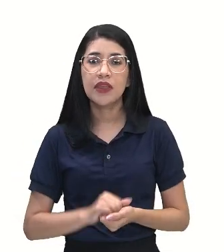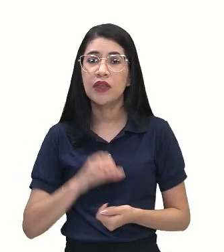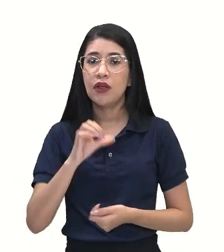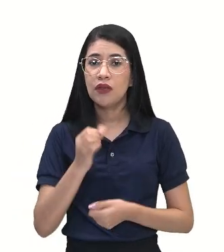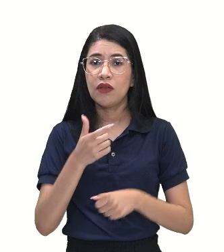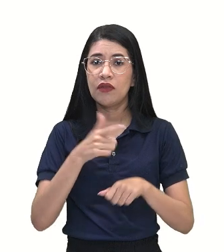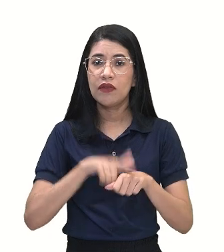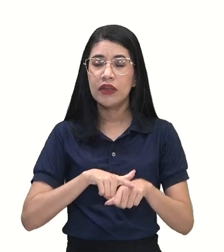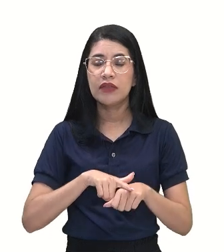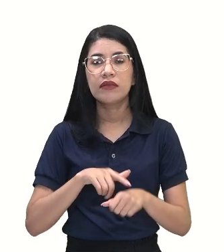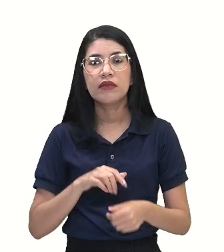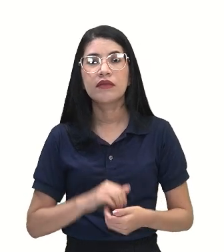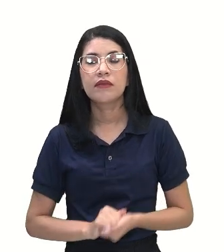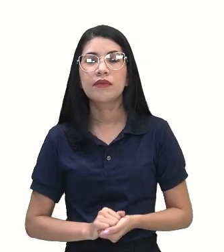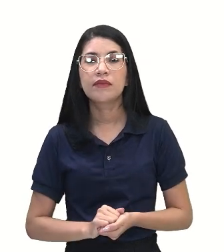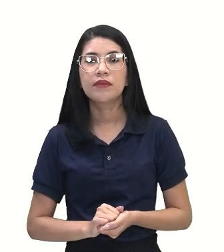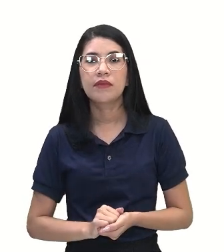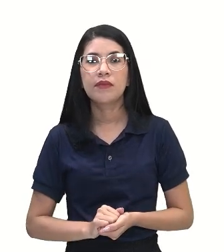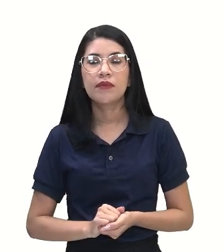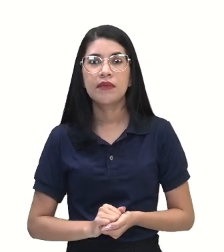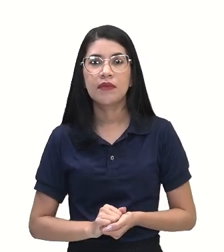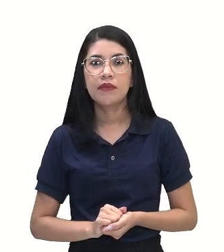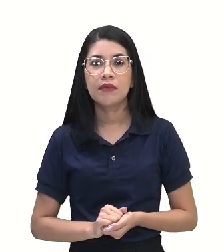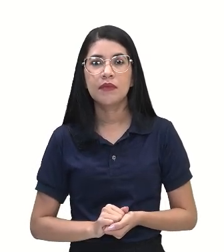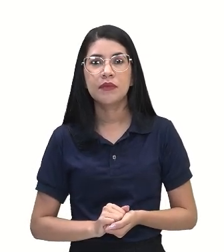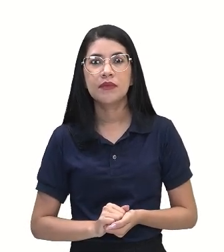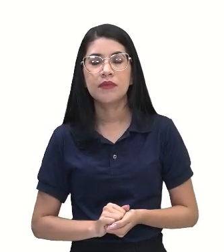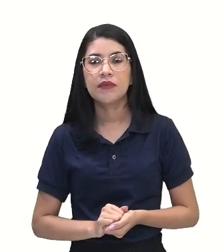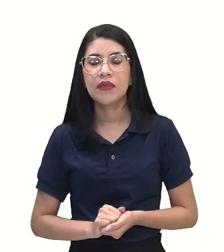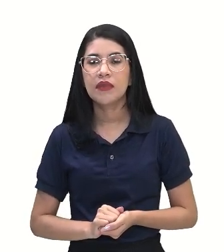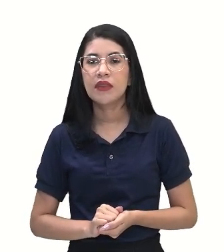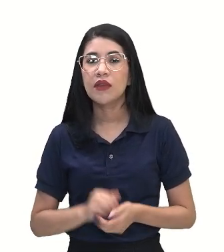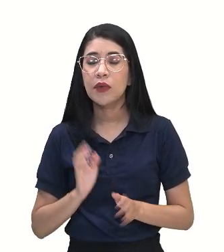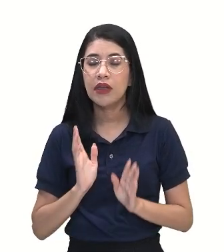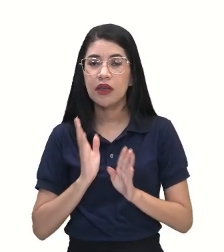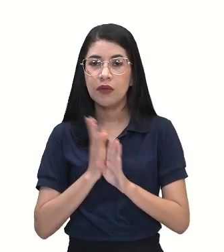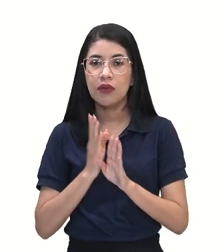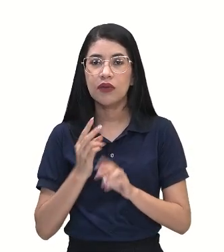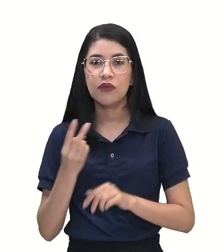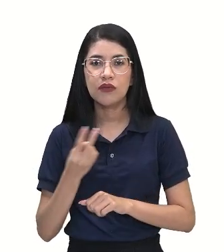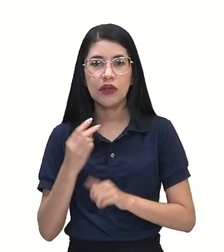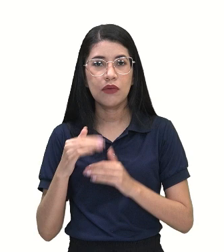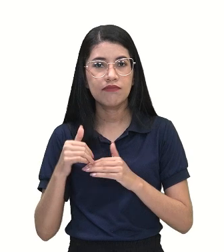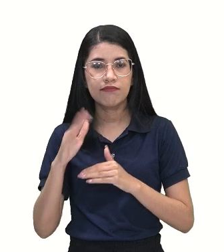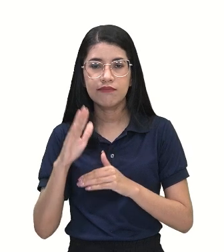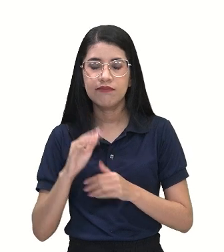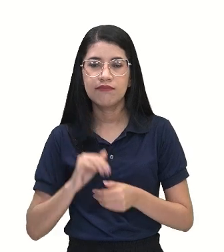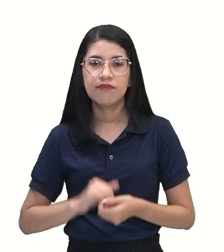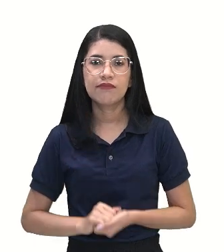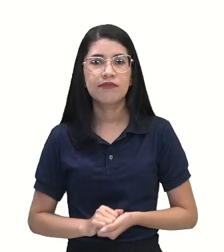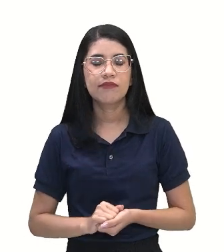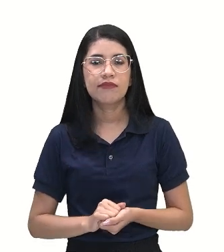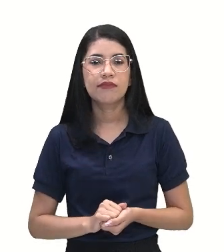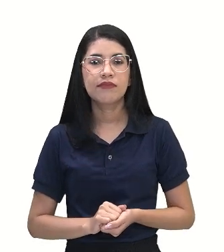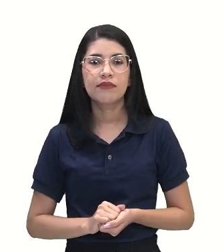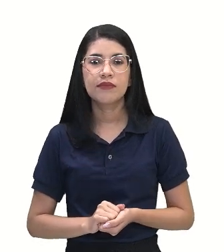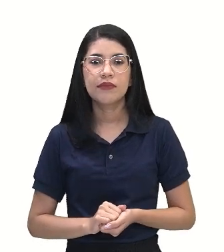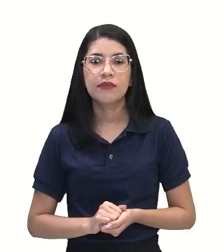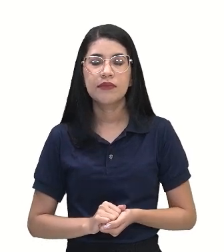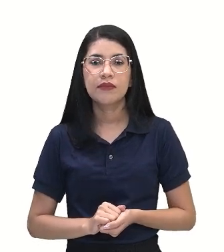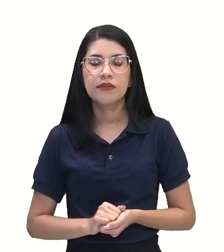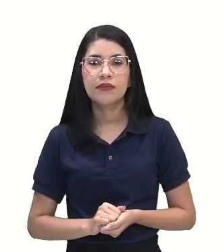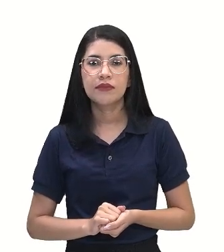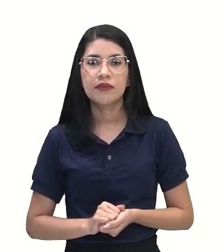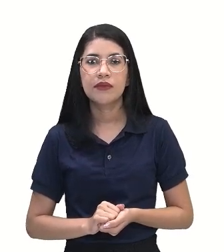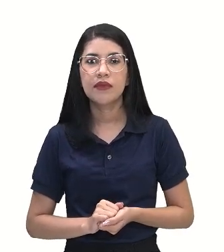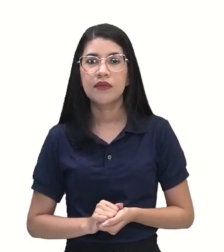9 vezes, tá? E aí nós teremos um número bem alto aí, tá? Muito bem, então o